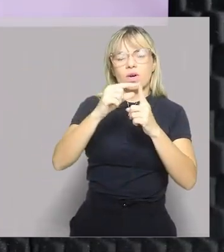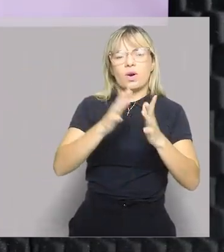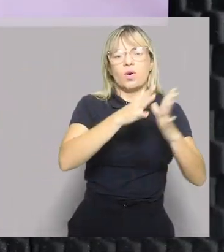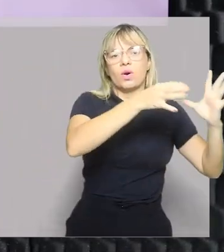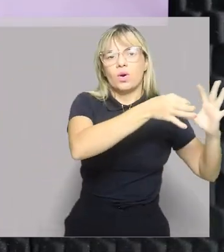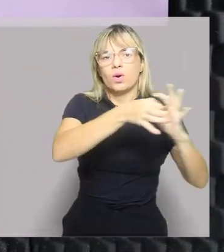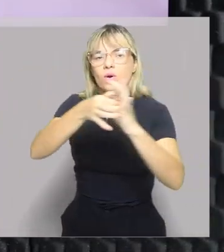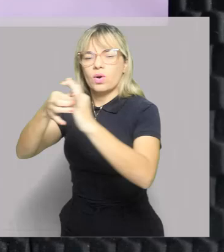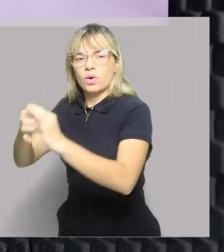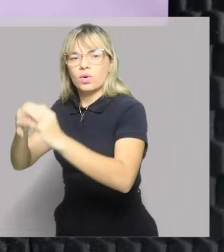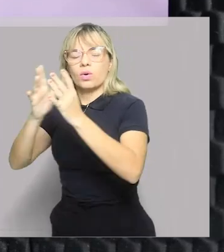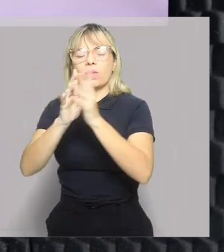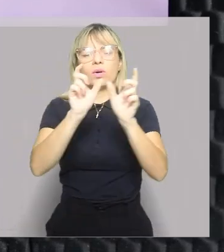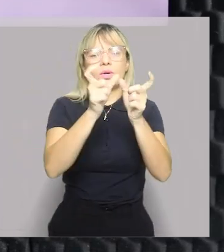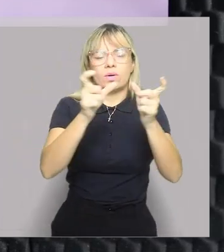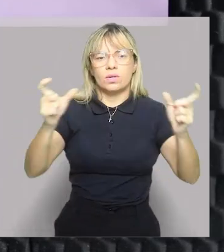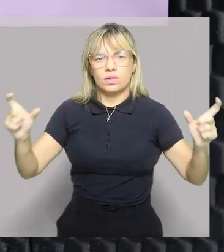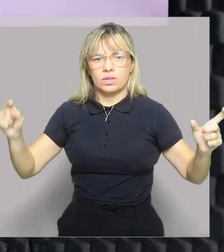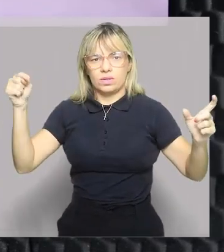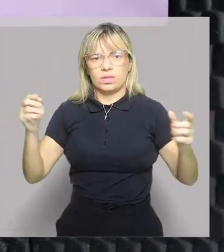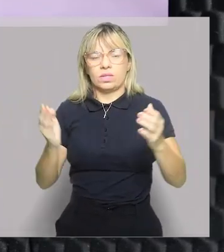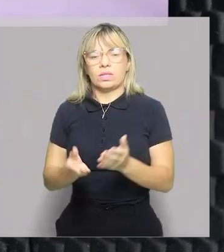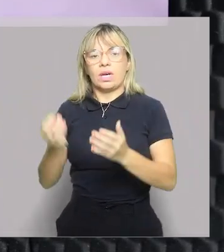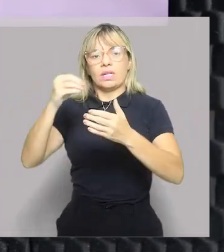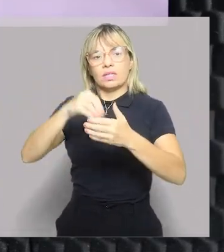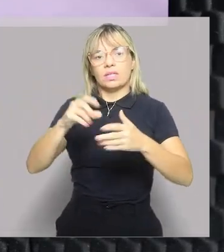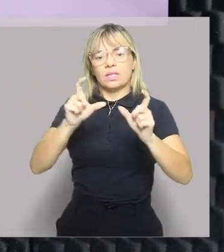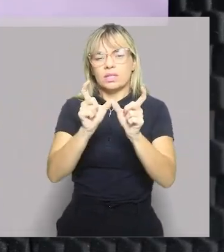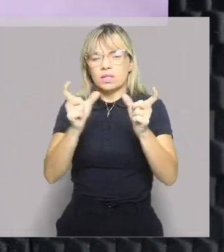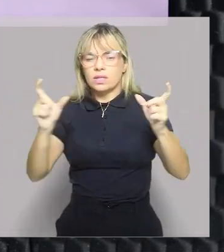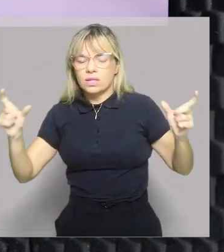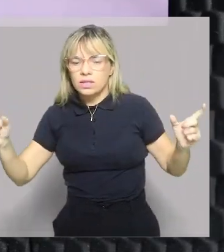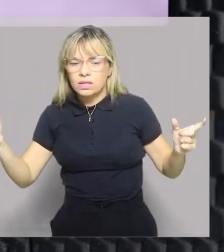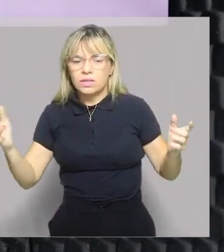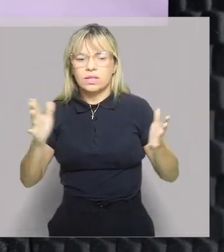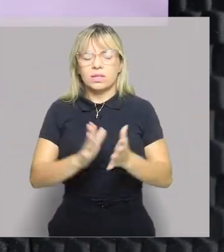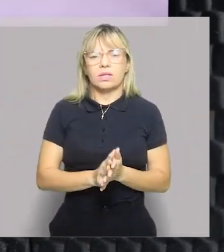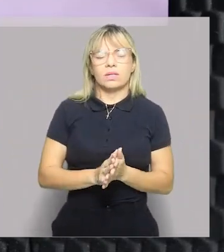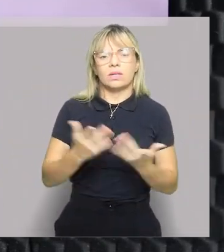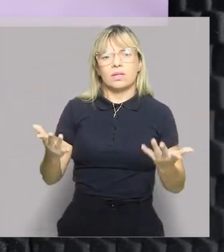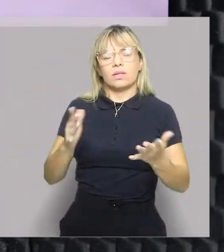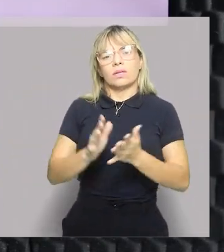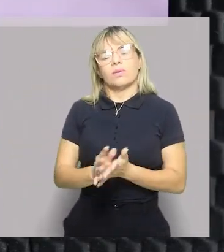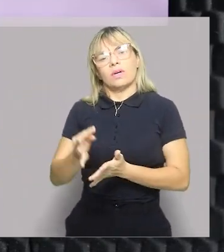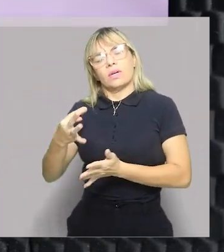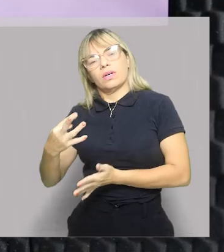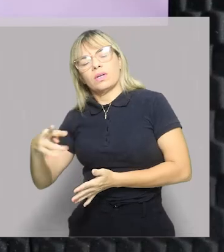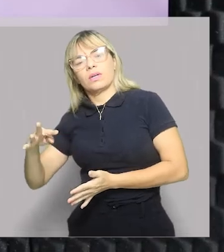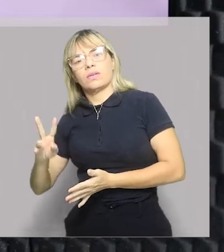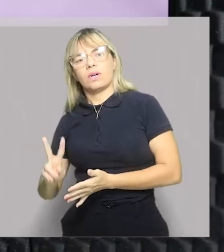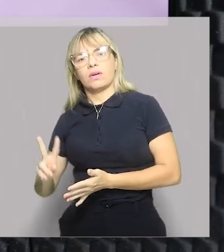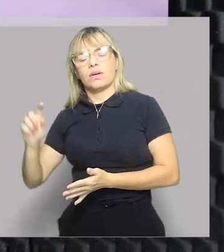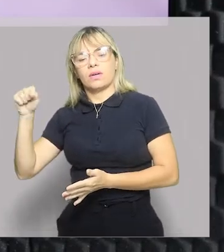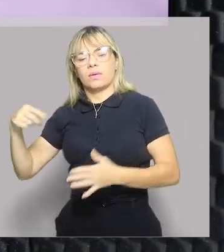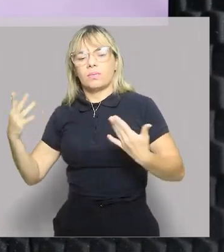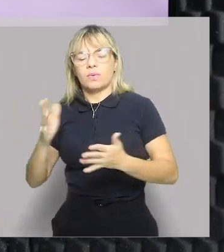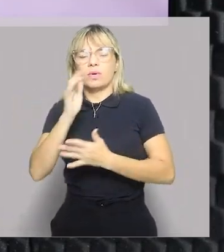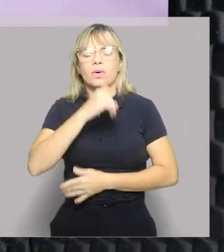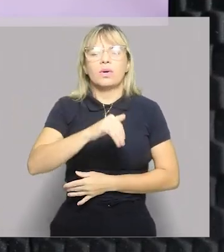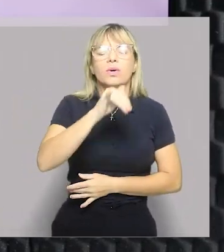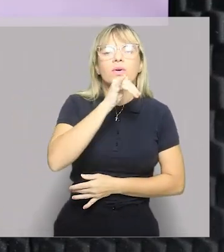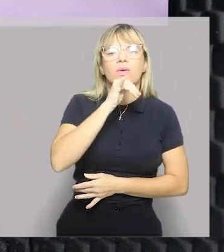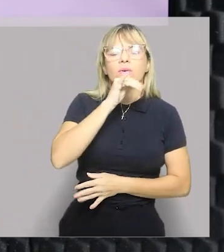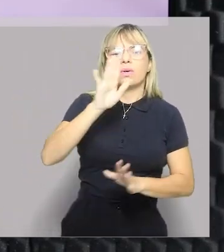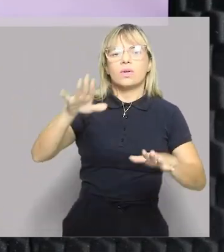contexto oracional, é o contexto em que ele está inserido. A mesma coisa vale para a transitividade verbal, tá certo? Por exemplo,